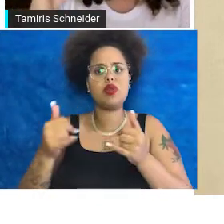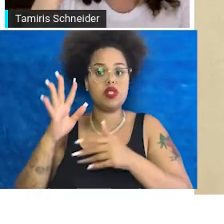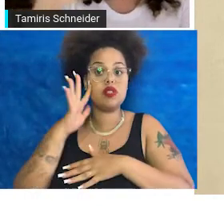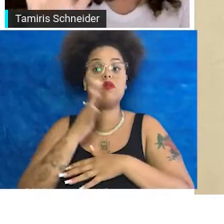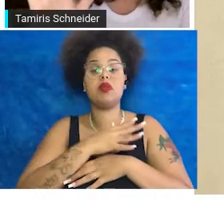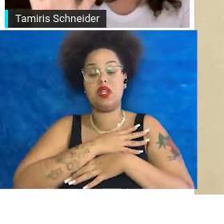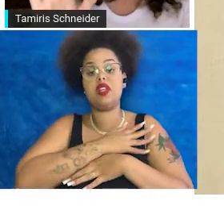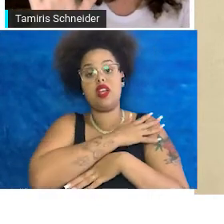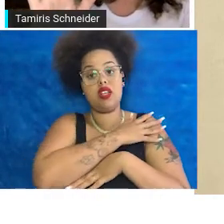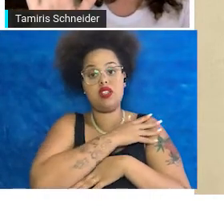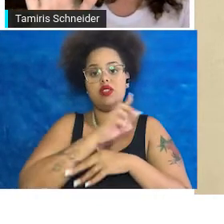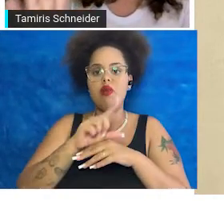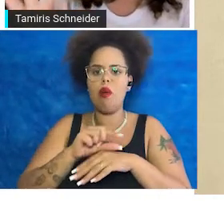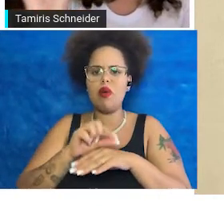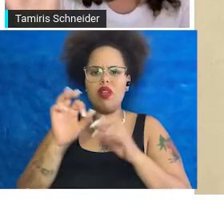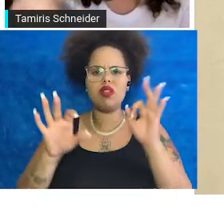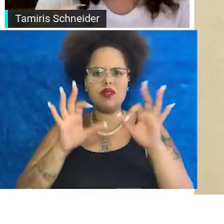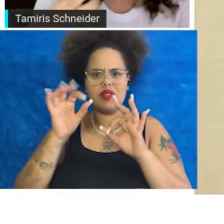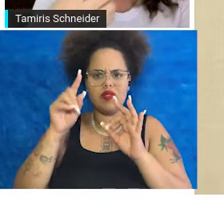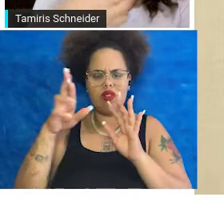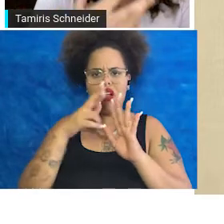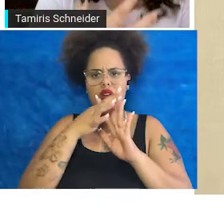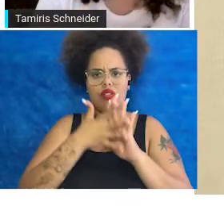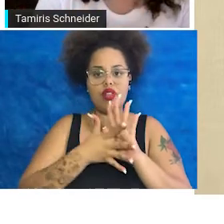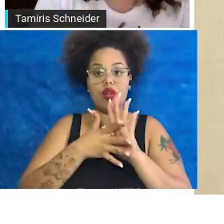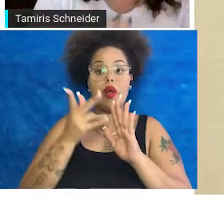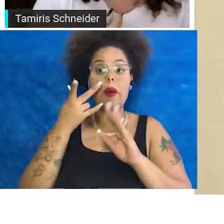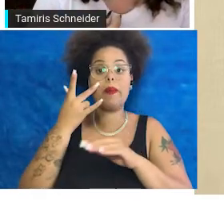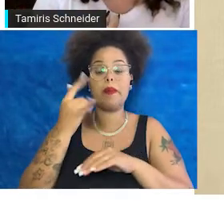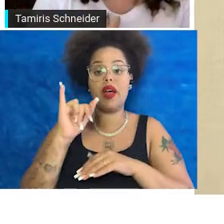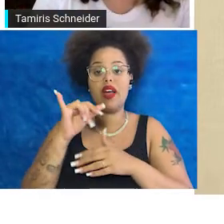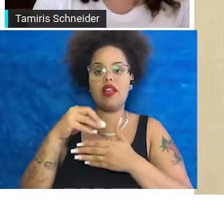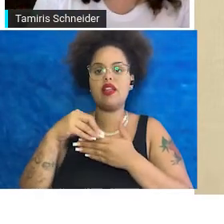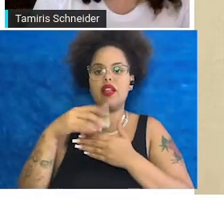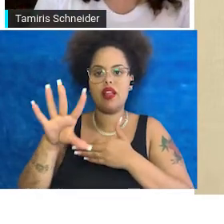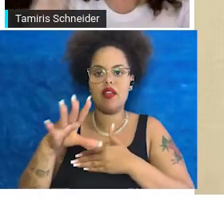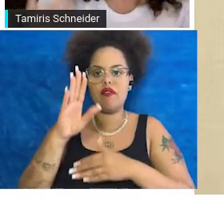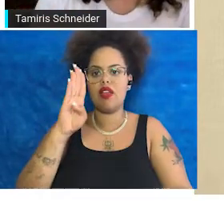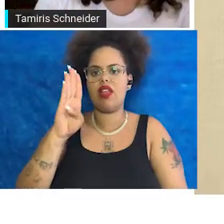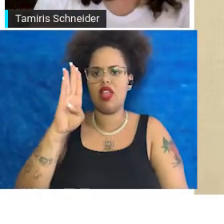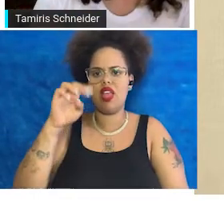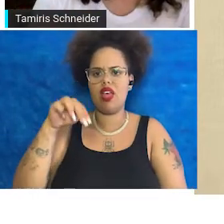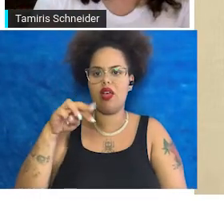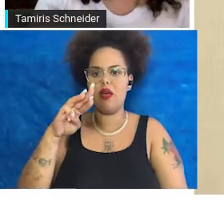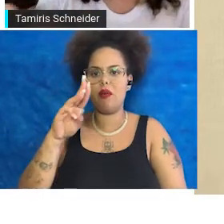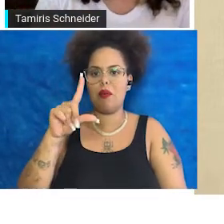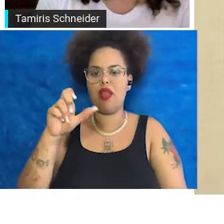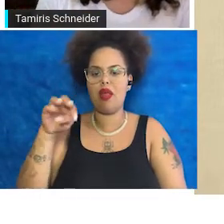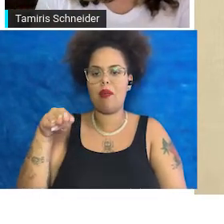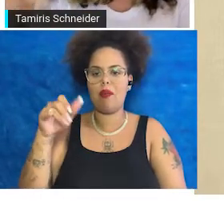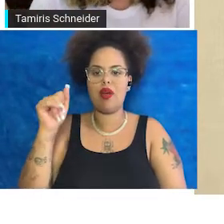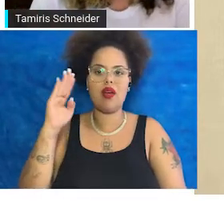né? Em um momento específico lá do roteiro, o pai leva emblemas